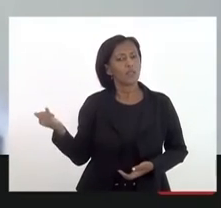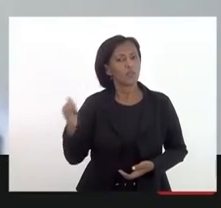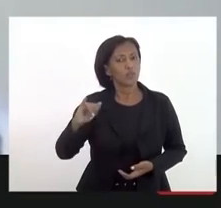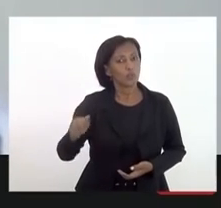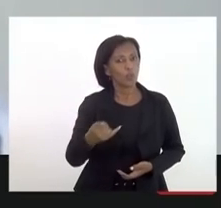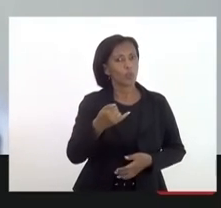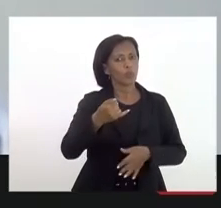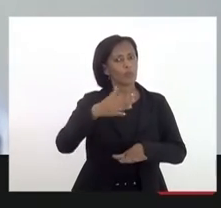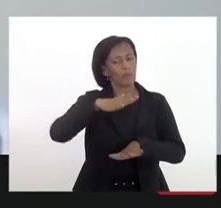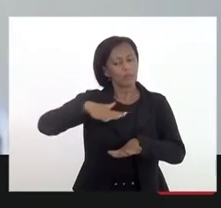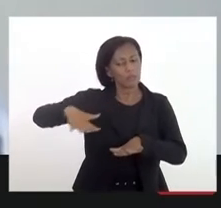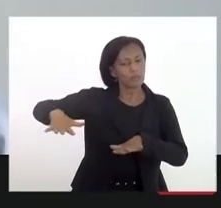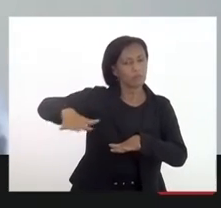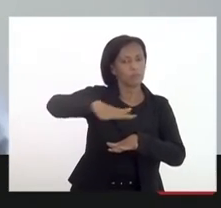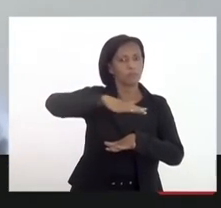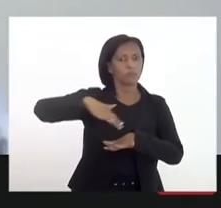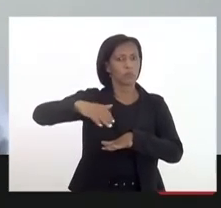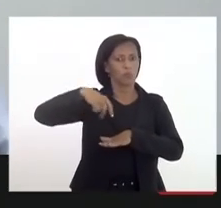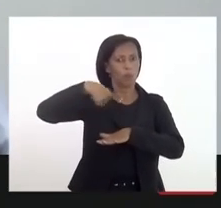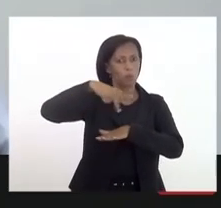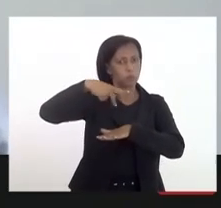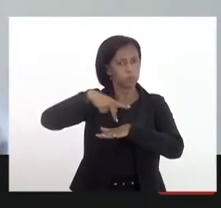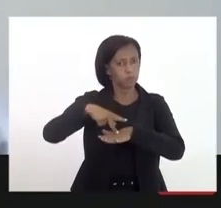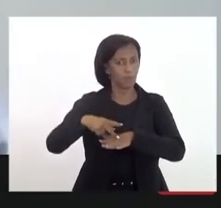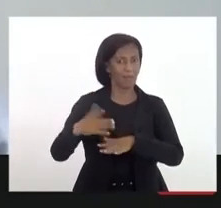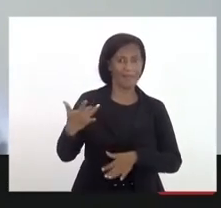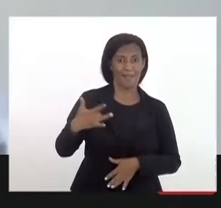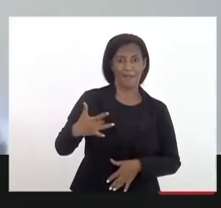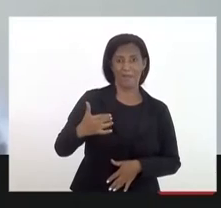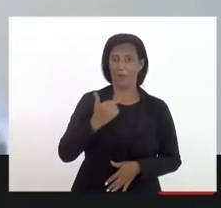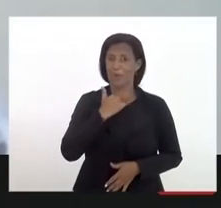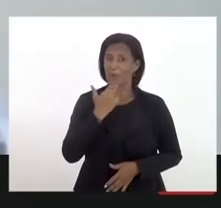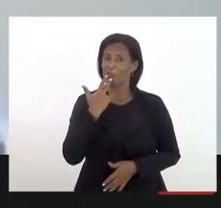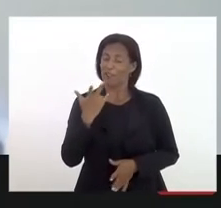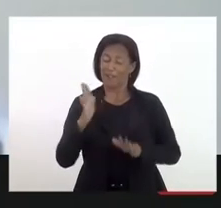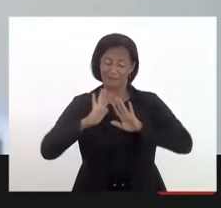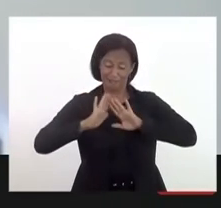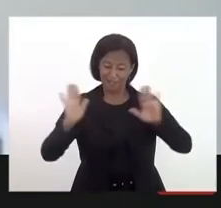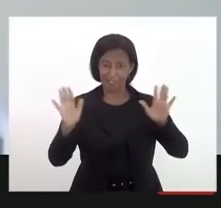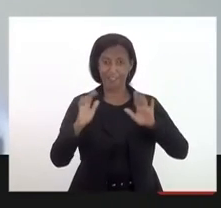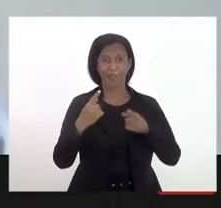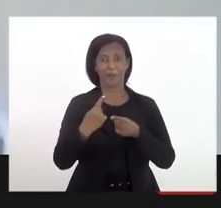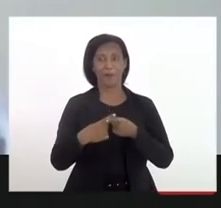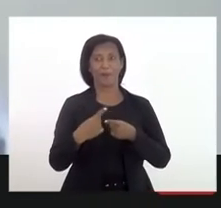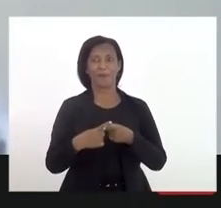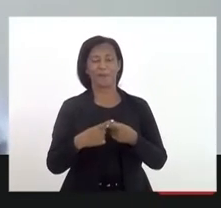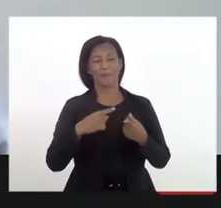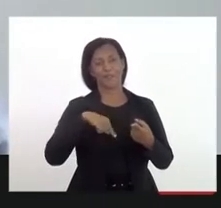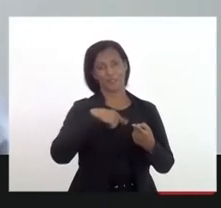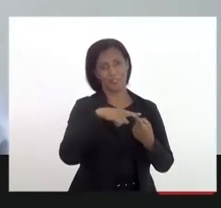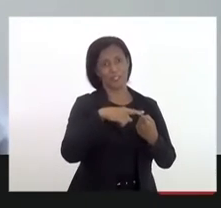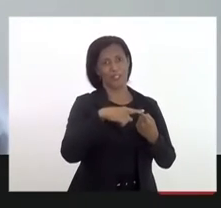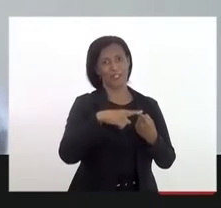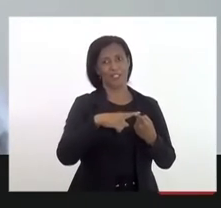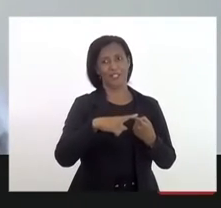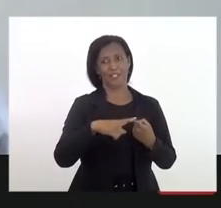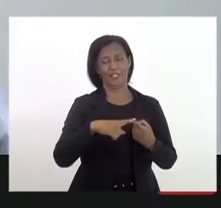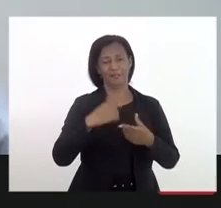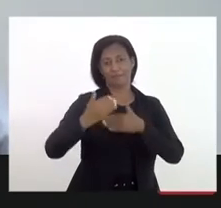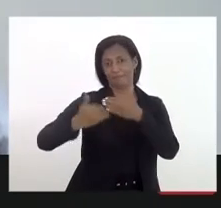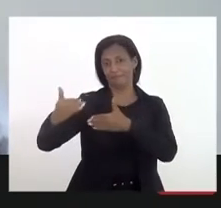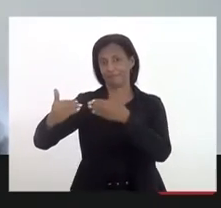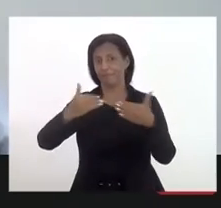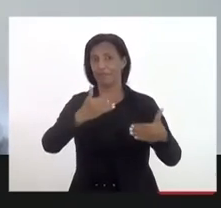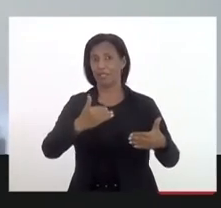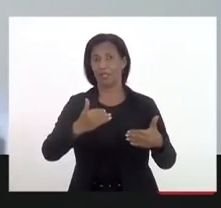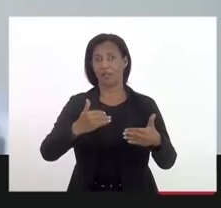cenário nacional. Então, eu concluo aqui, lamentando não poder falar mais sobre os aspectos de bypass, de coisa, por